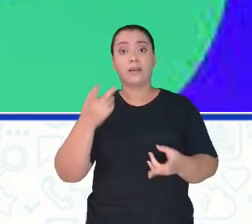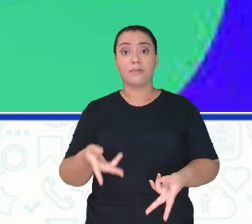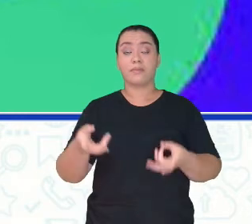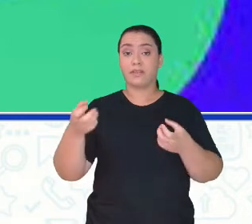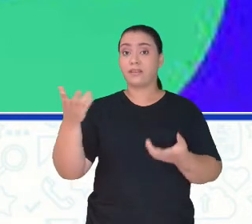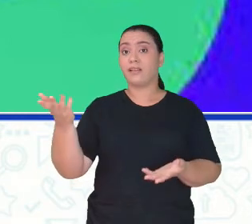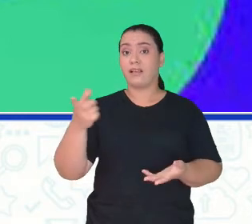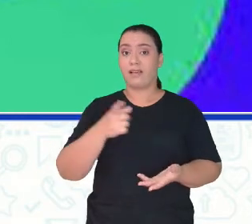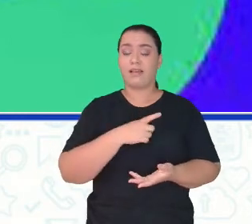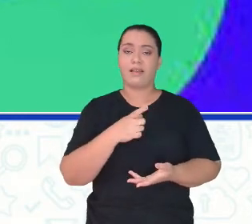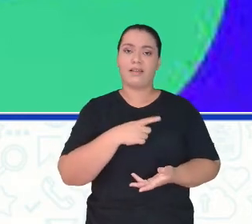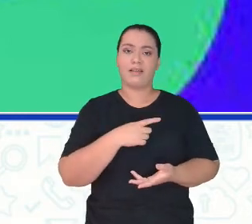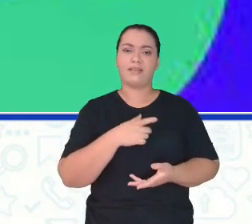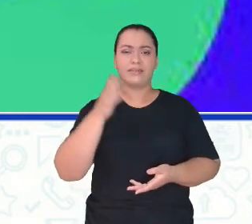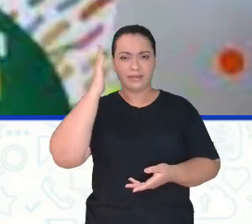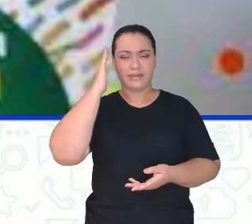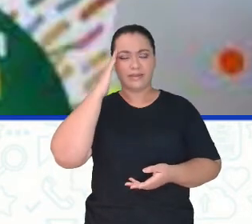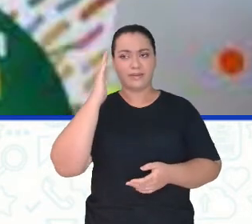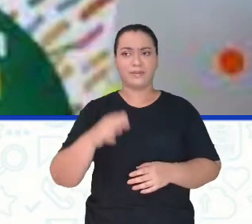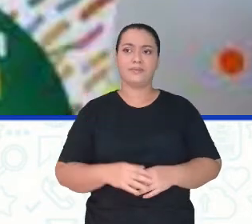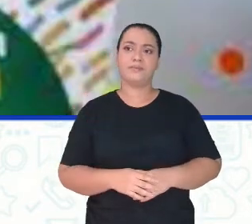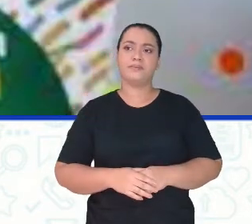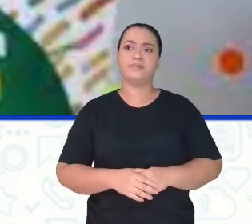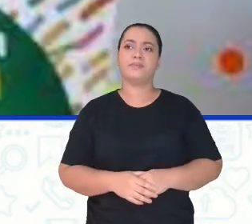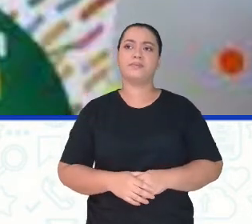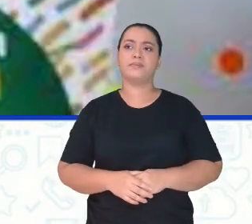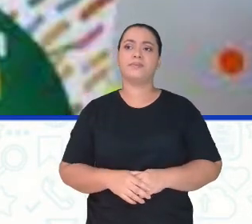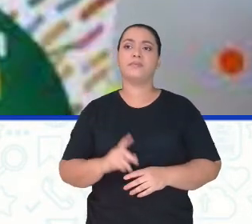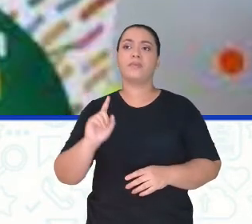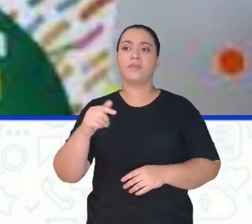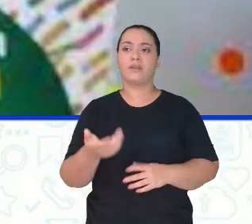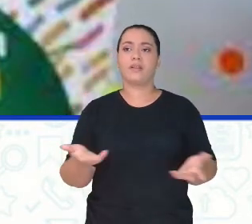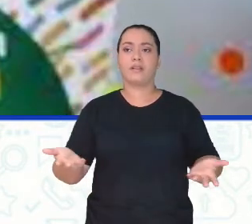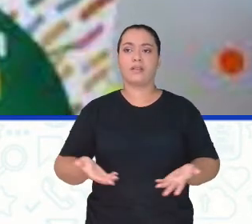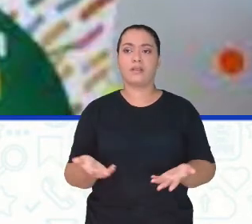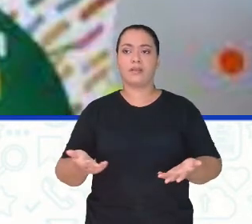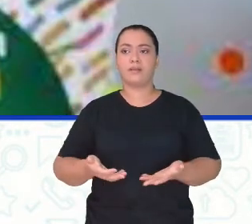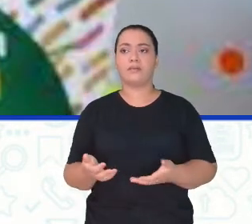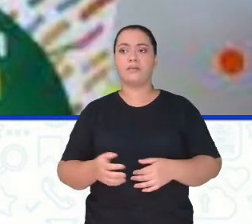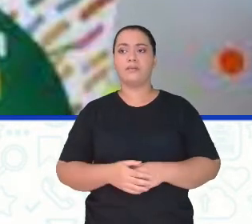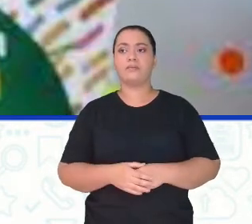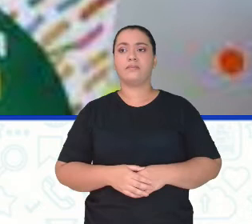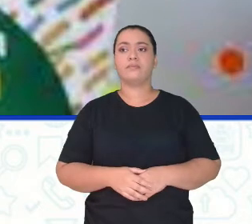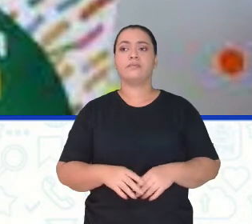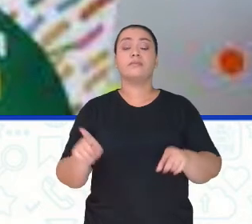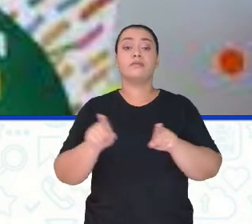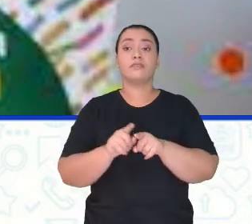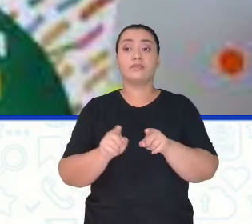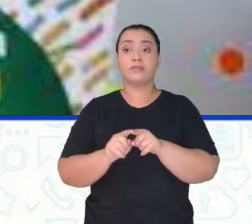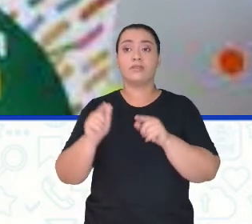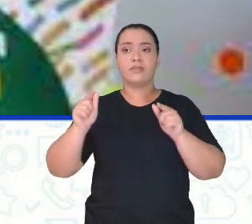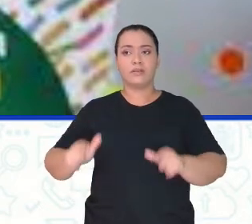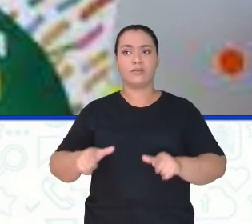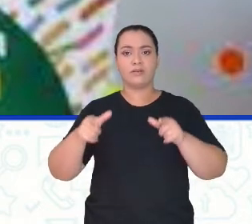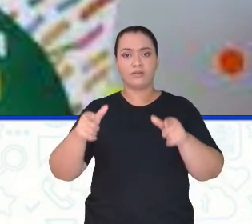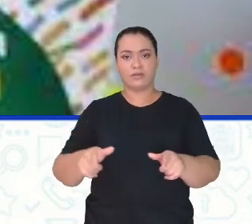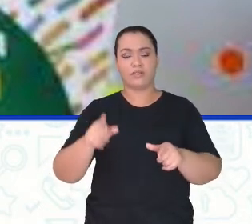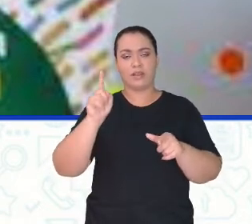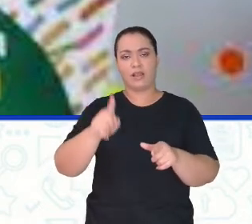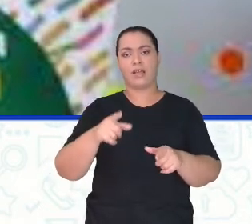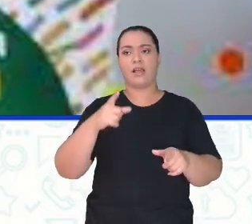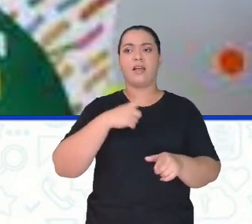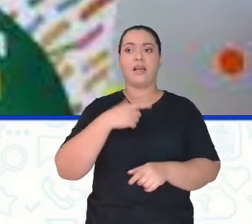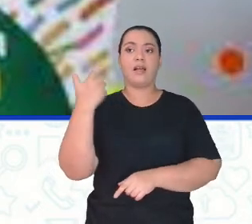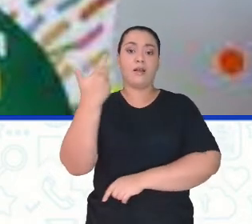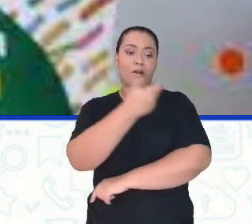lá vacinar. Entende? Isso aí. Vamos lá, o próximo. Certificado de criança super vacinada. Ó, o Zé Gotinha maneiro